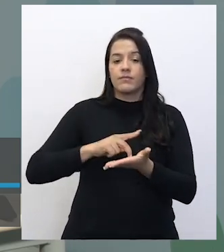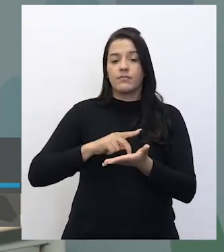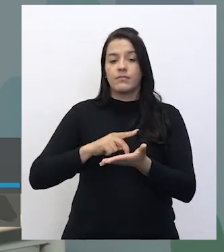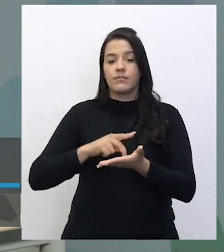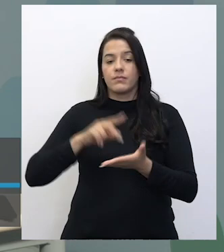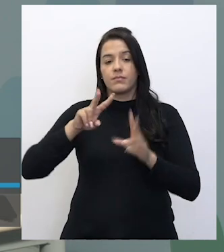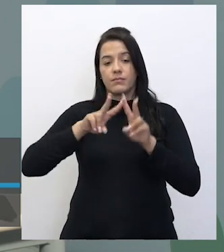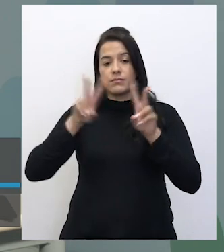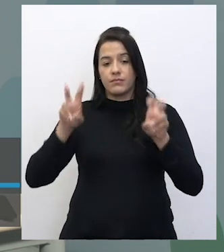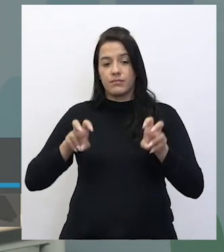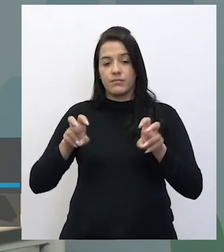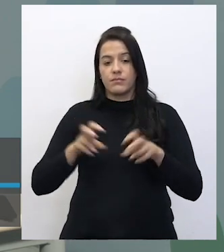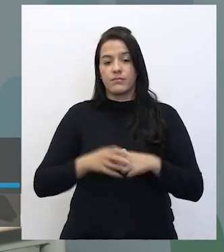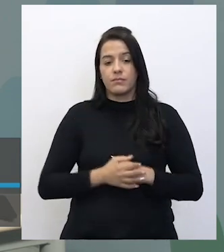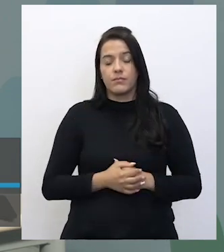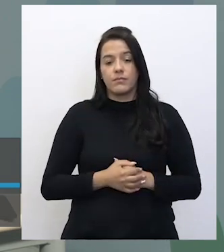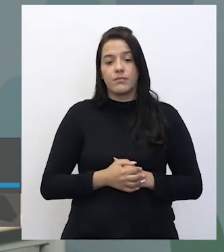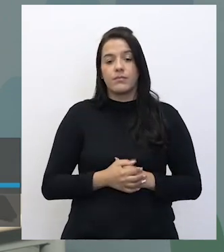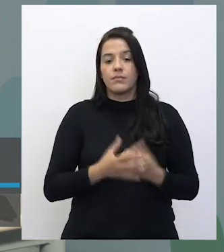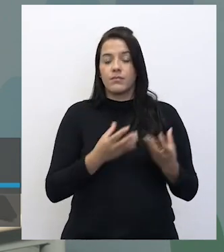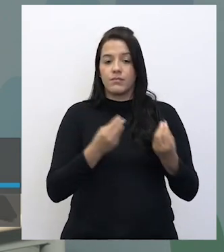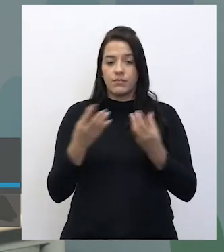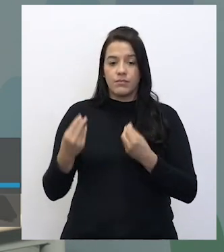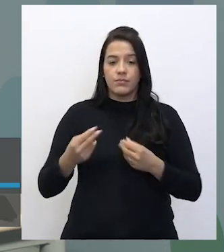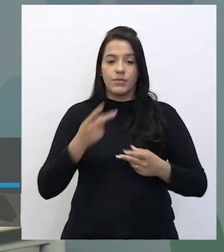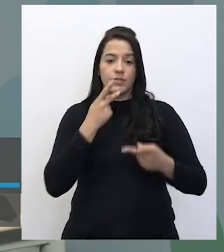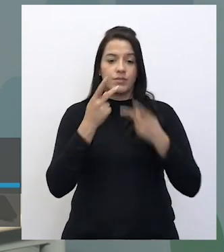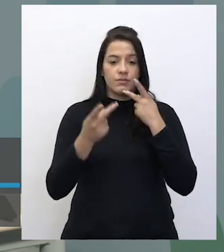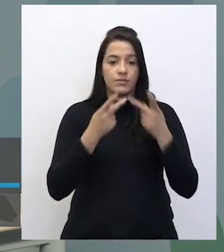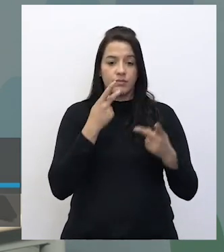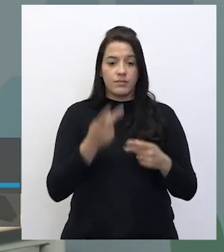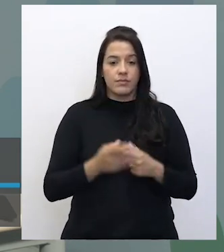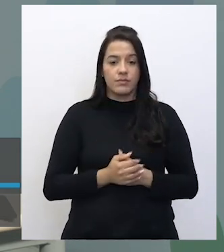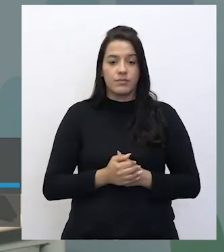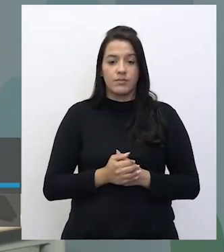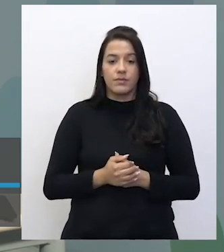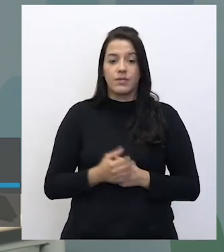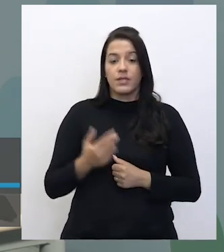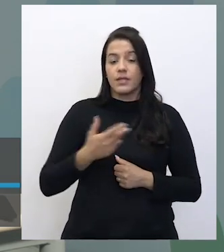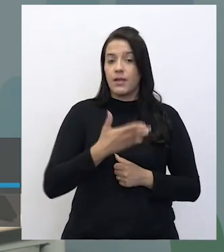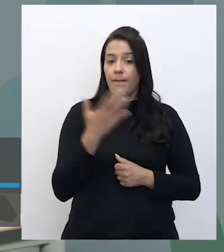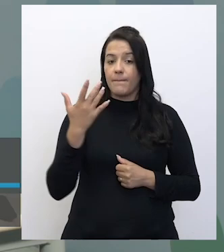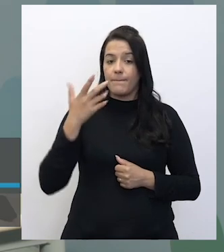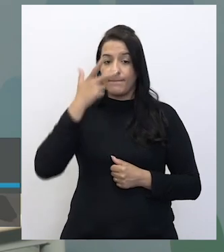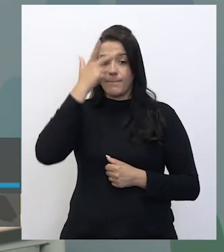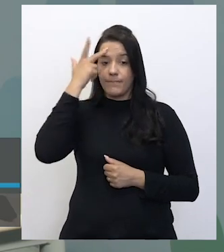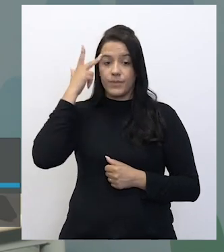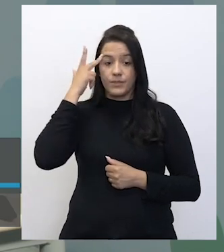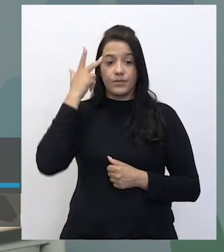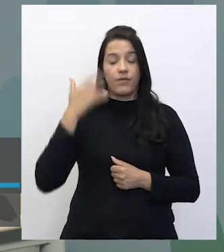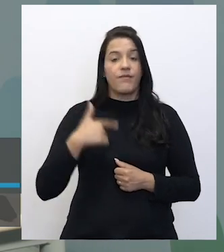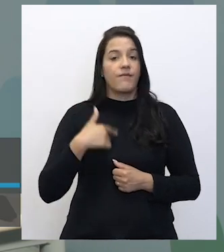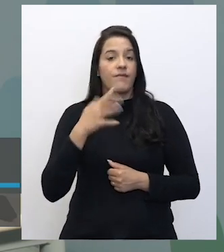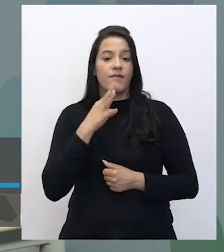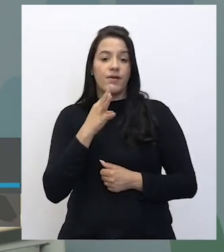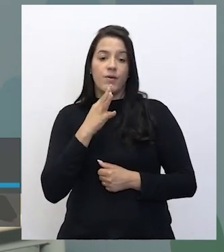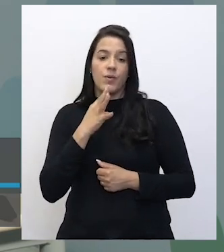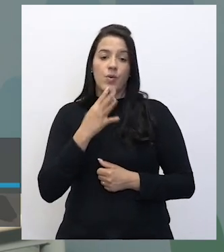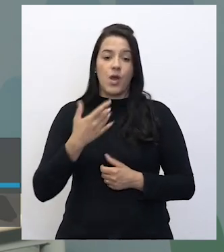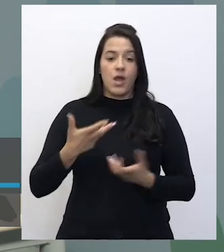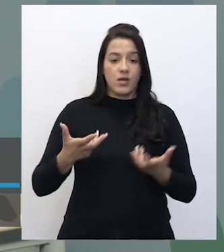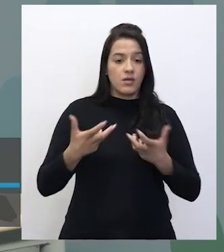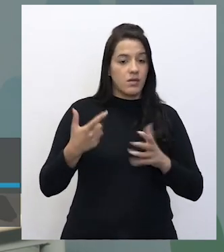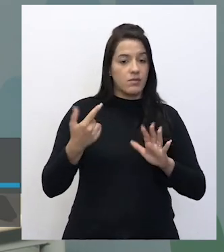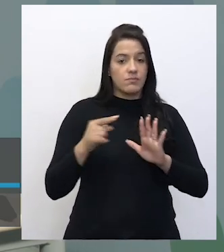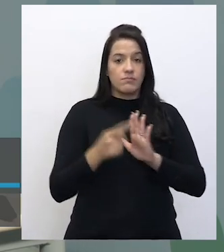determinado tema. Né? Então, essa pretensão, né, de conhecimento, ou pelo menos de